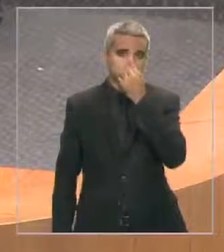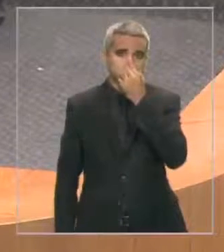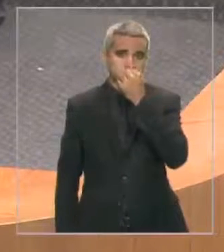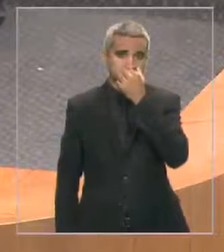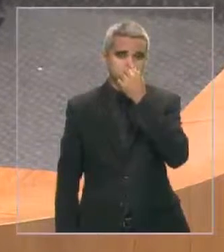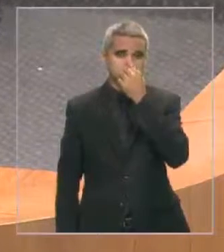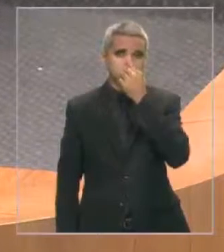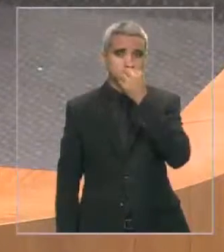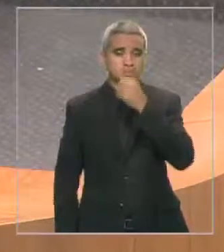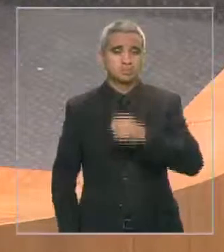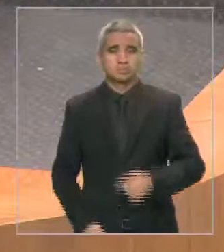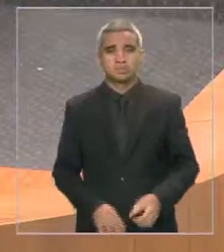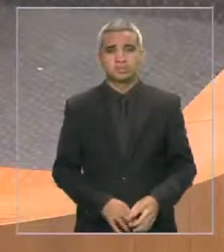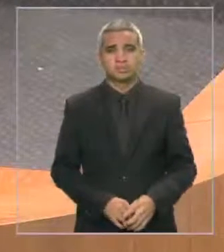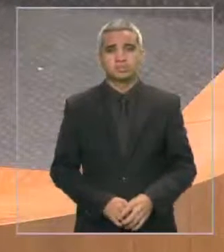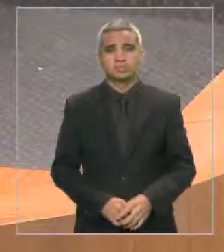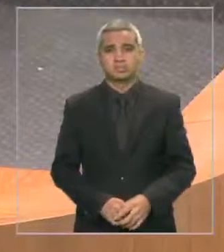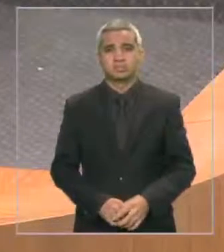Interrompendo assim